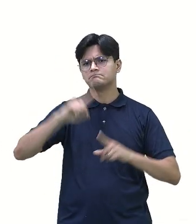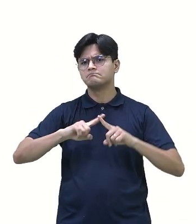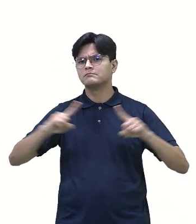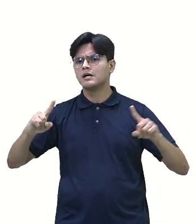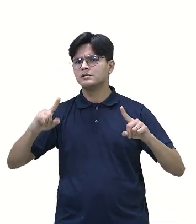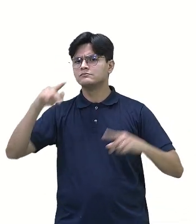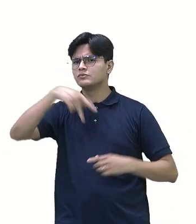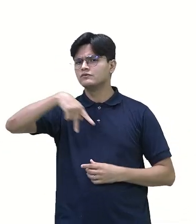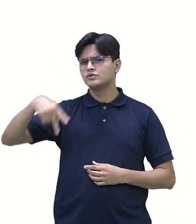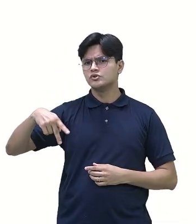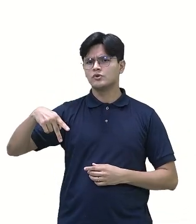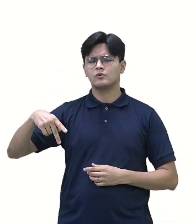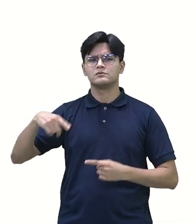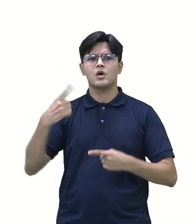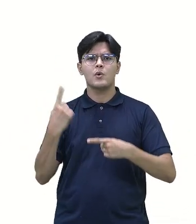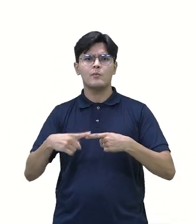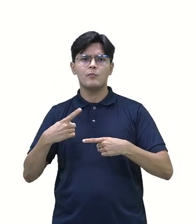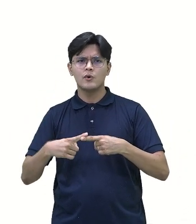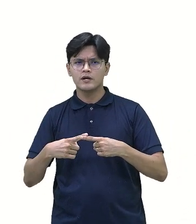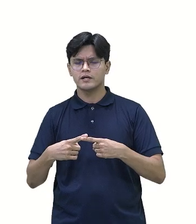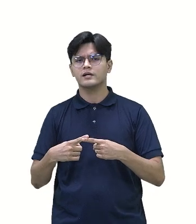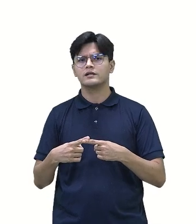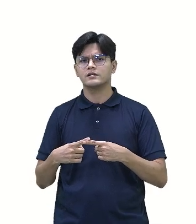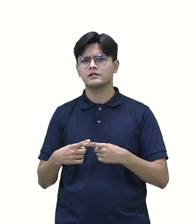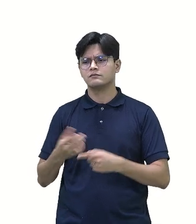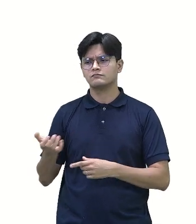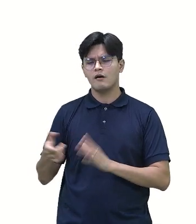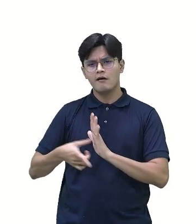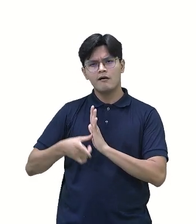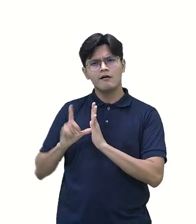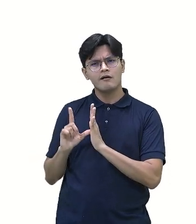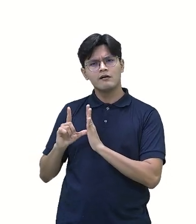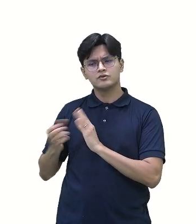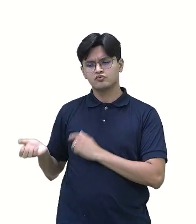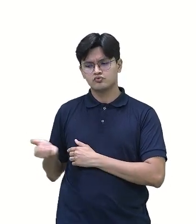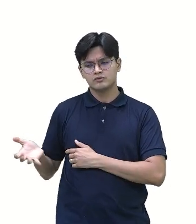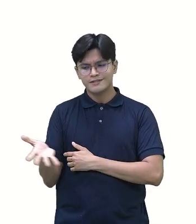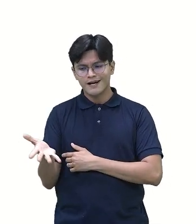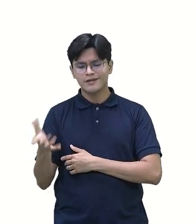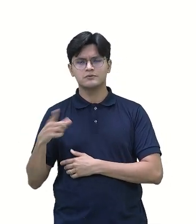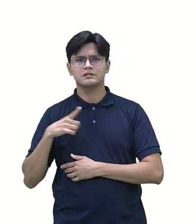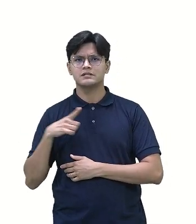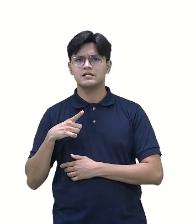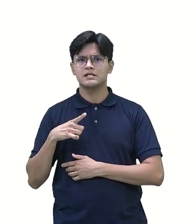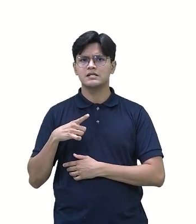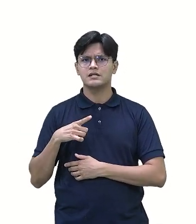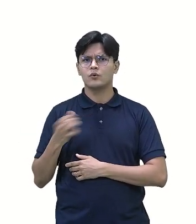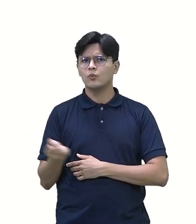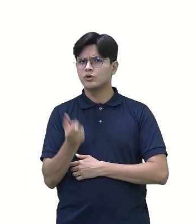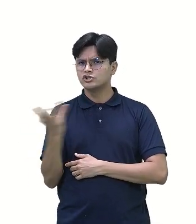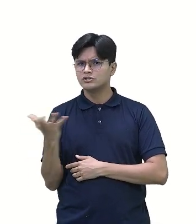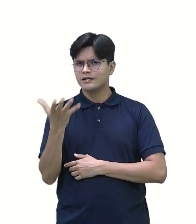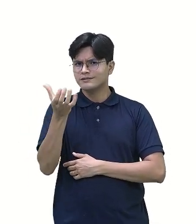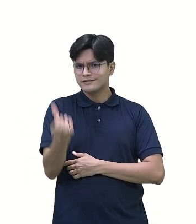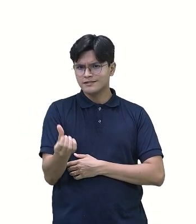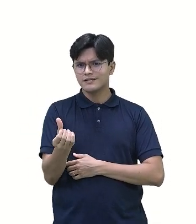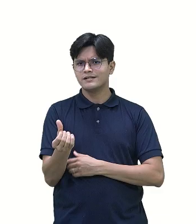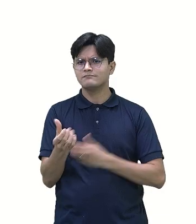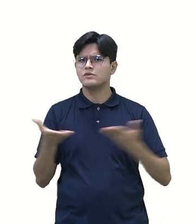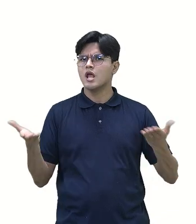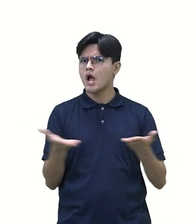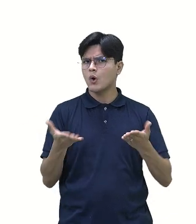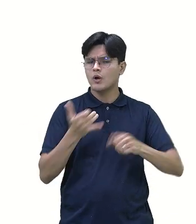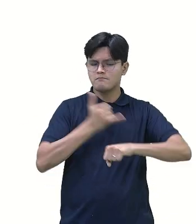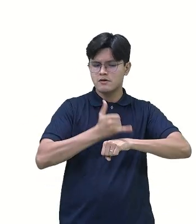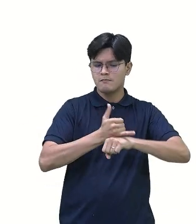por que aqui no dado o espaço amostral ele possui 6 elementos e na moeda o espaço amostral possui